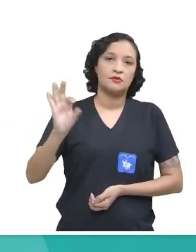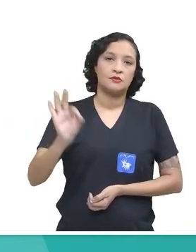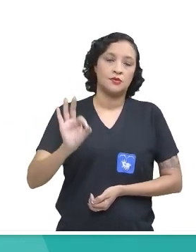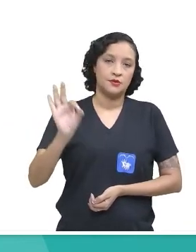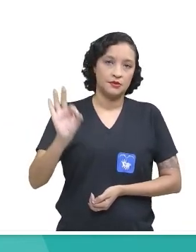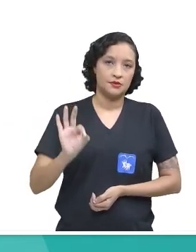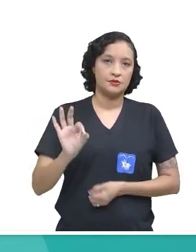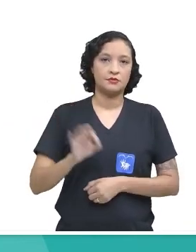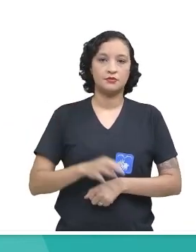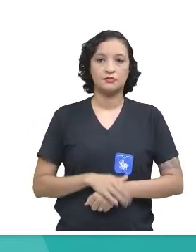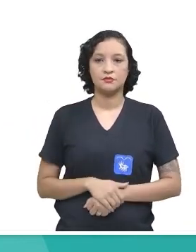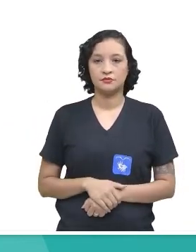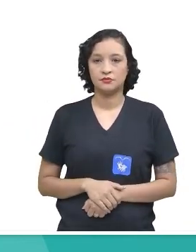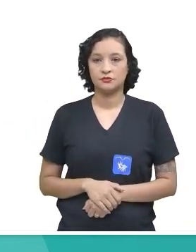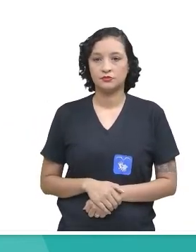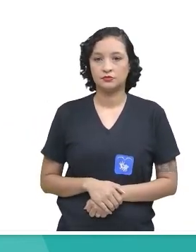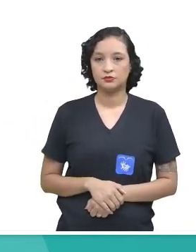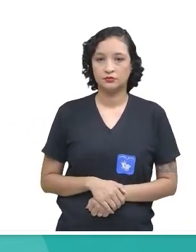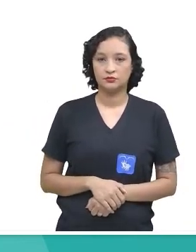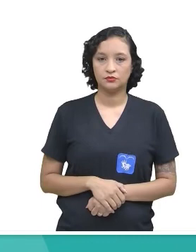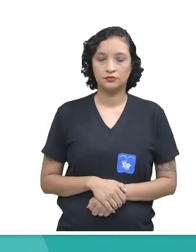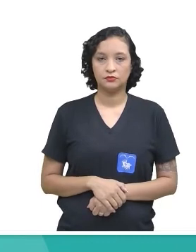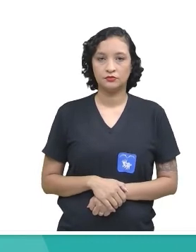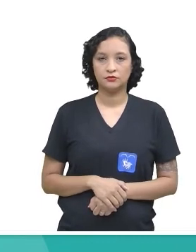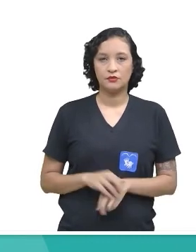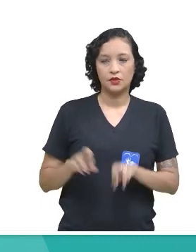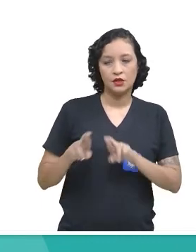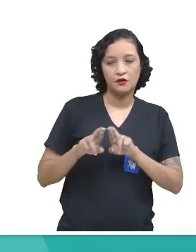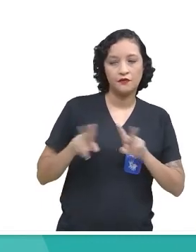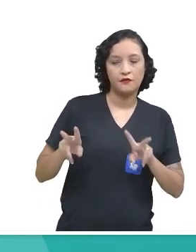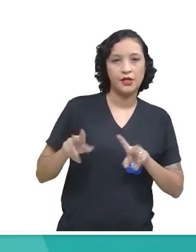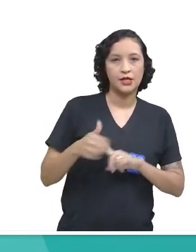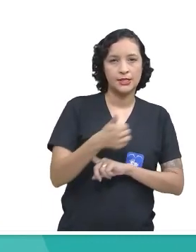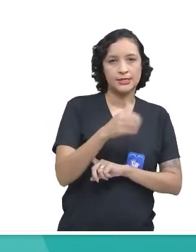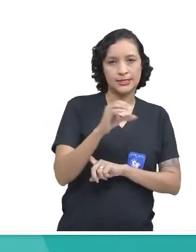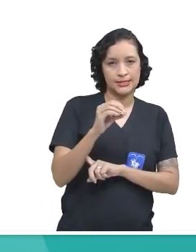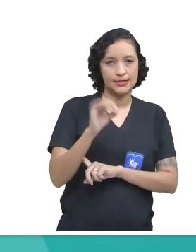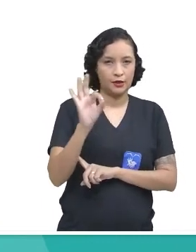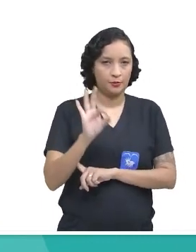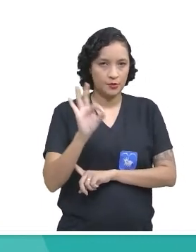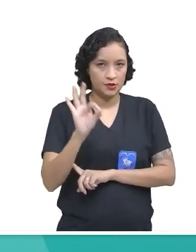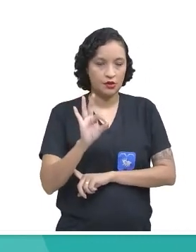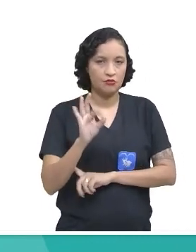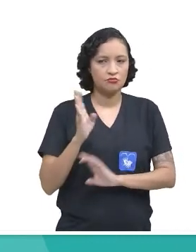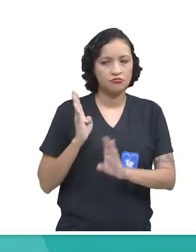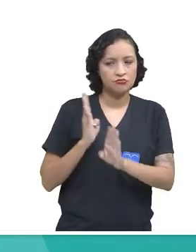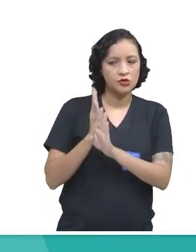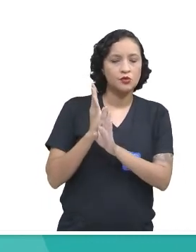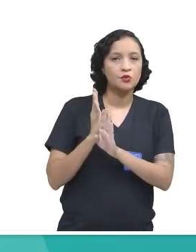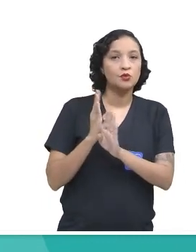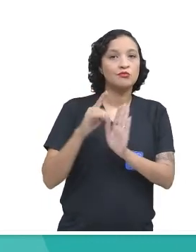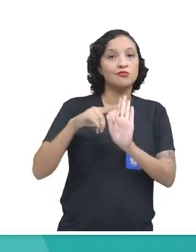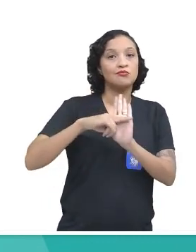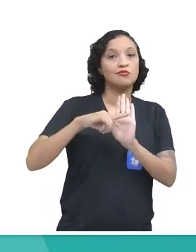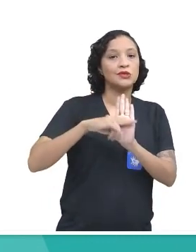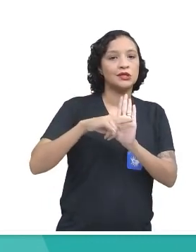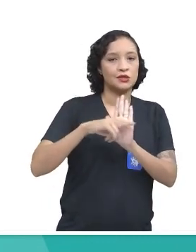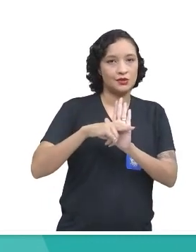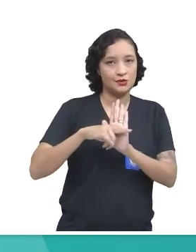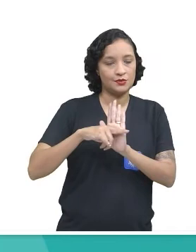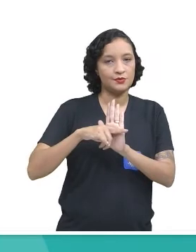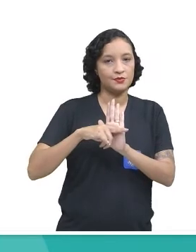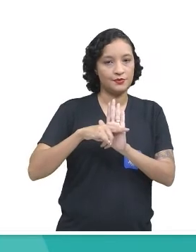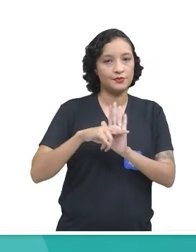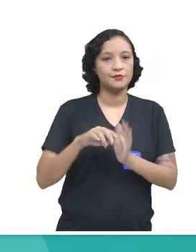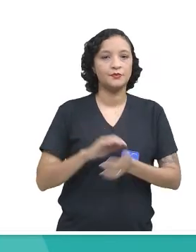179,59%. Então, olha só, a diferença de 100% para esse valor que a gente encontrou vai ser o aumento que ele teve, né?